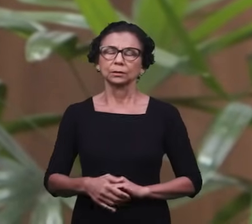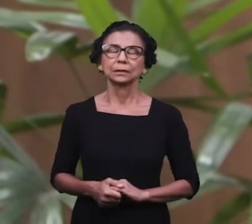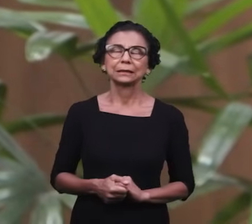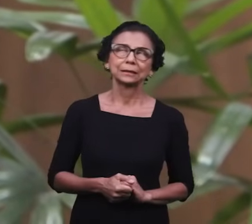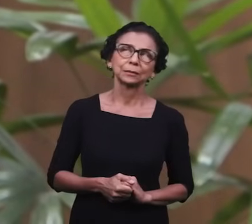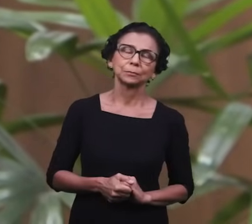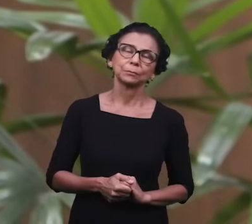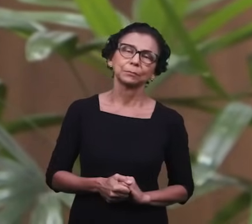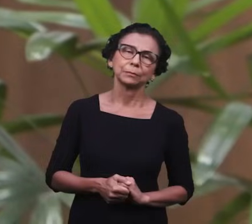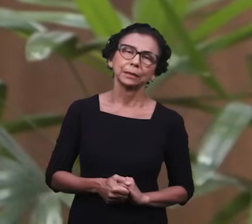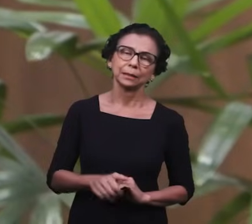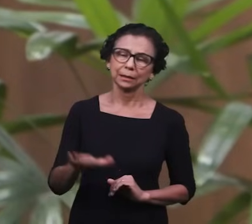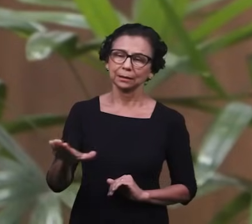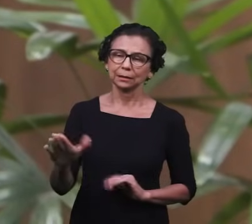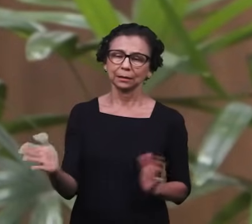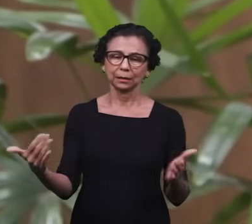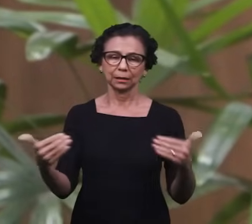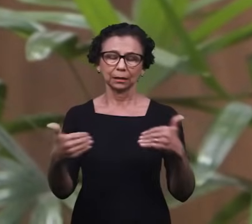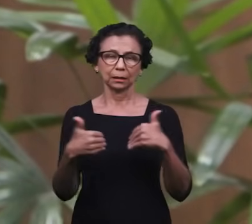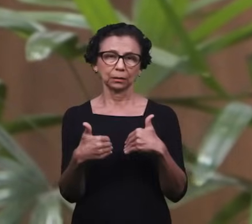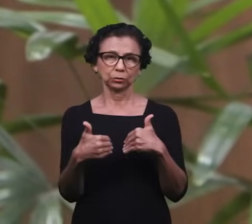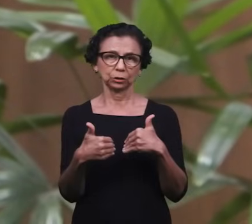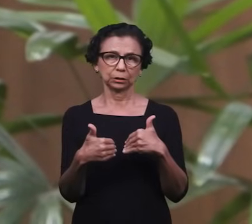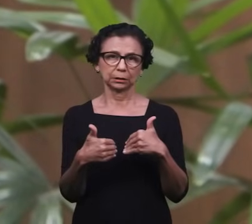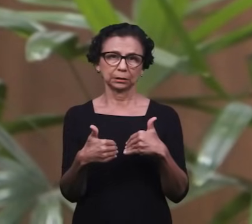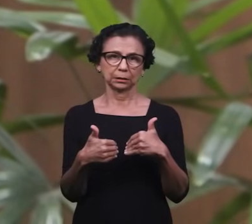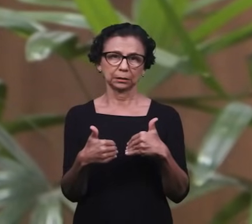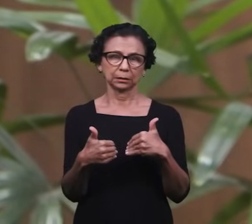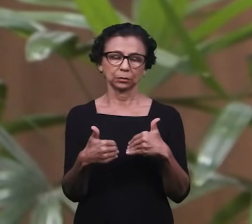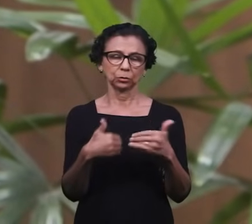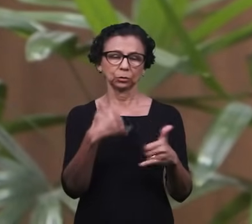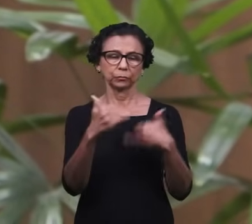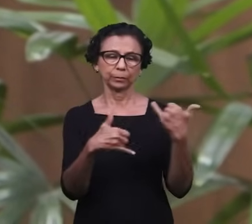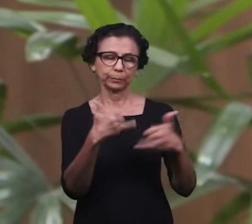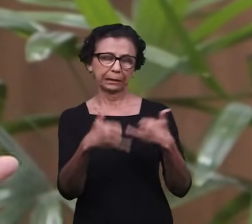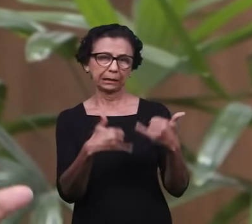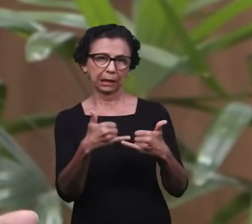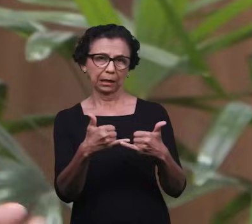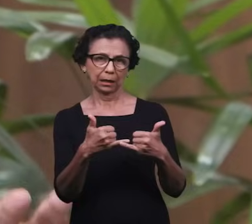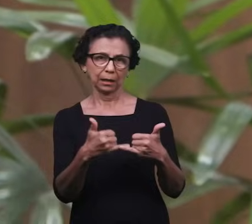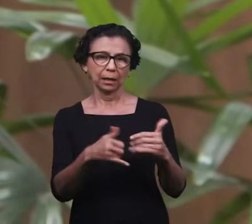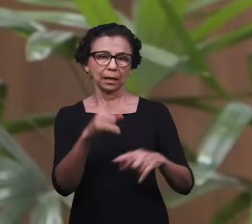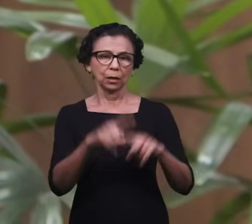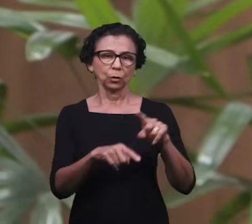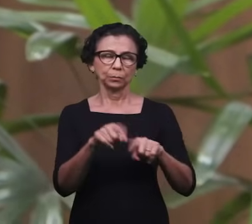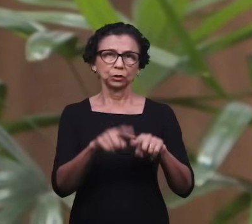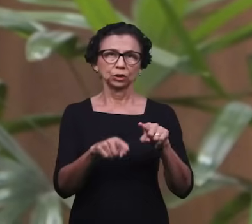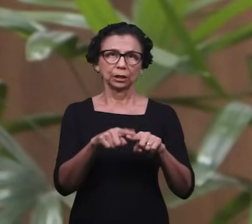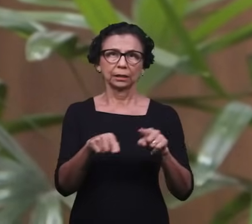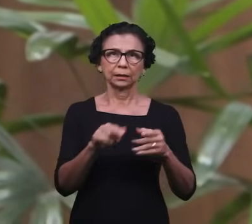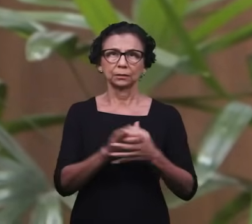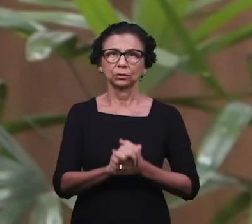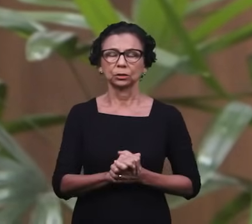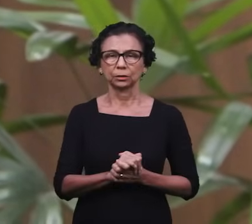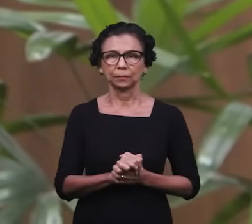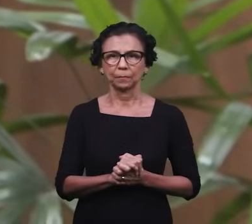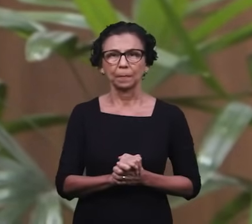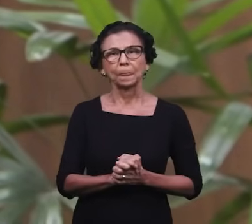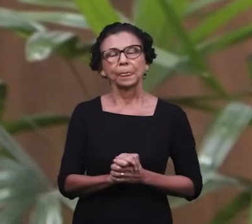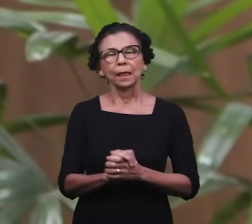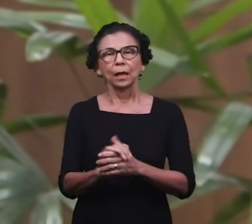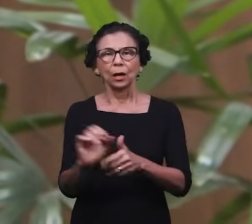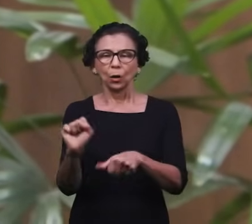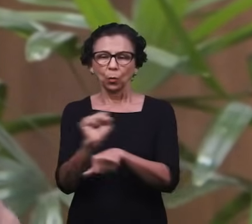às vezes, a funcionalidade do objeto. Então, o carrinho é para percorrer a